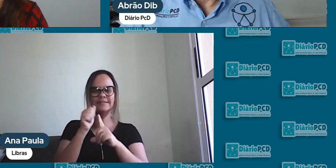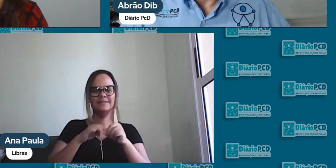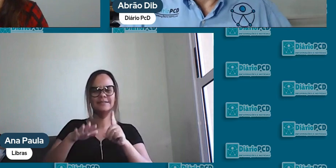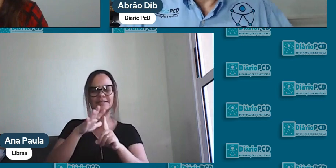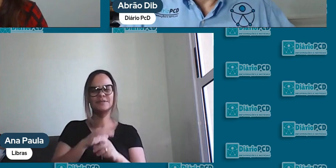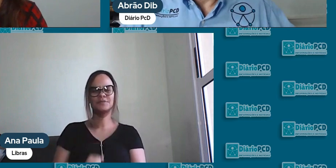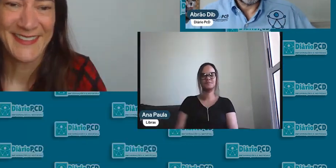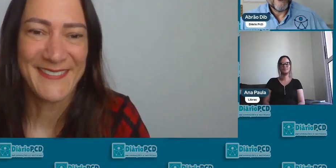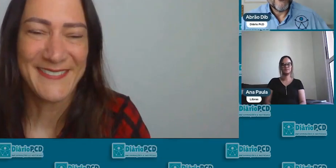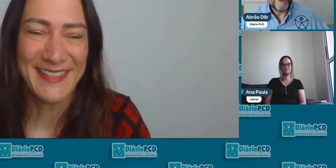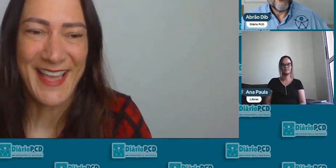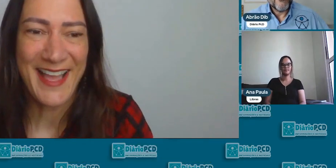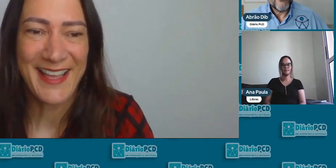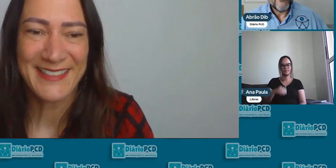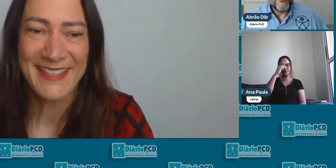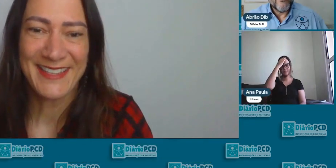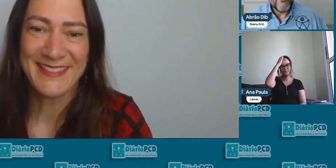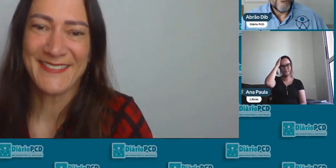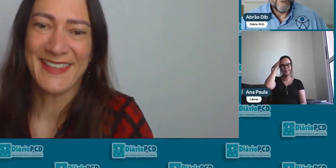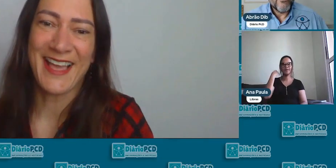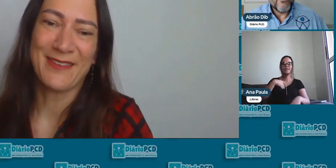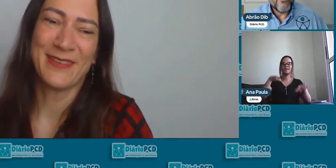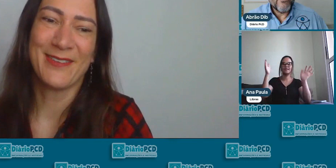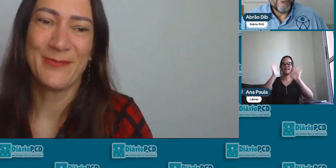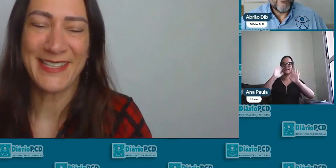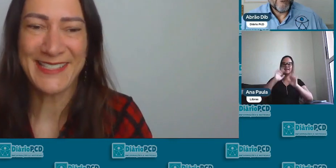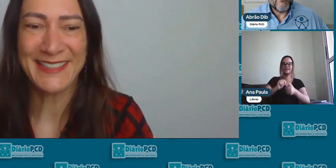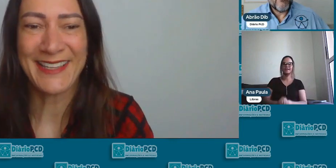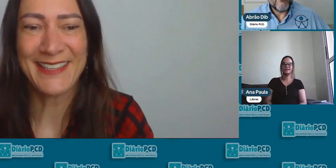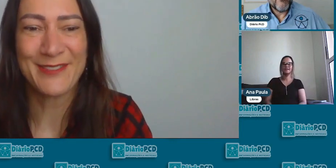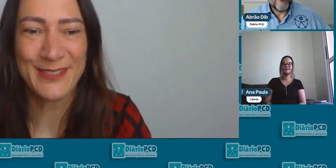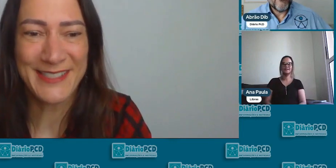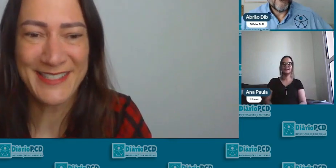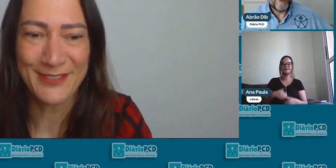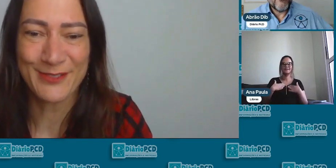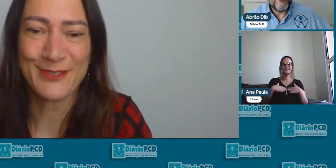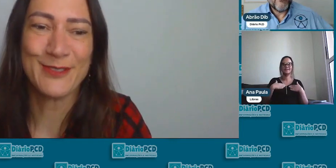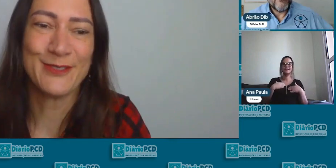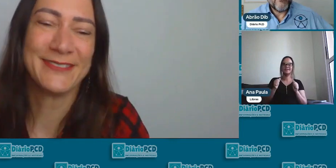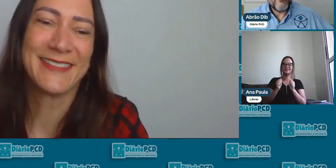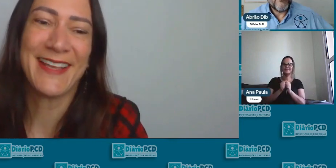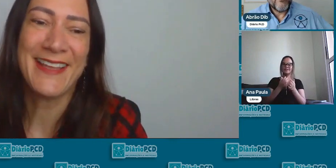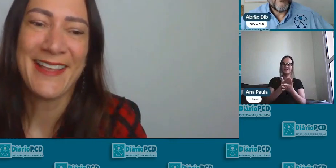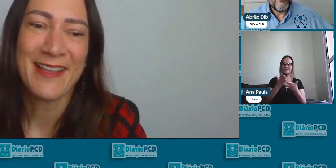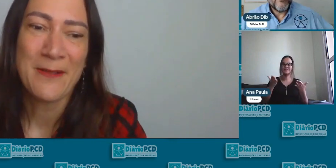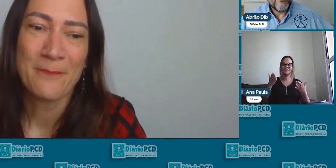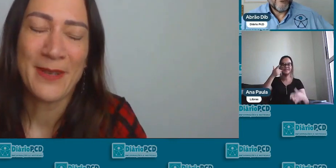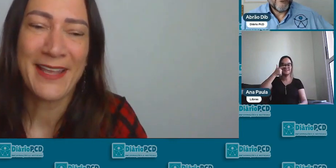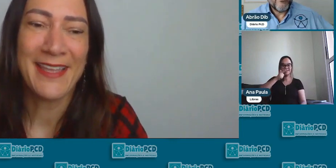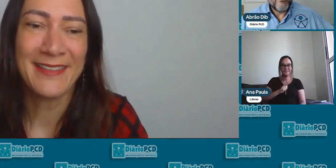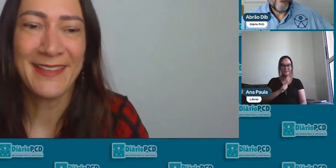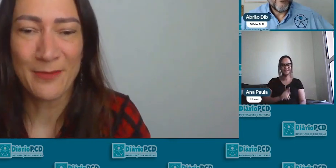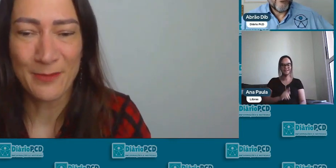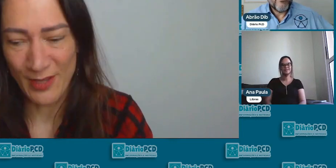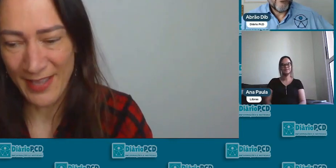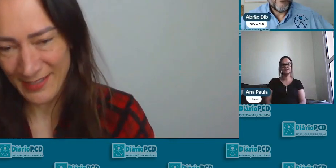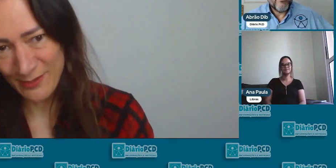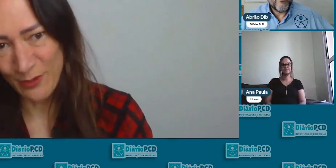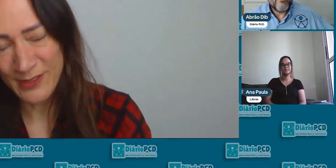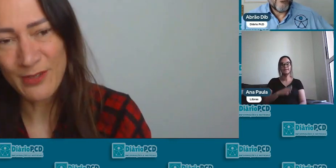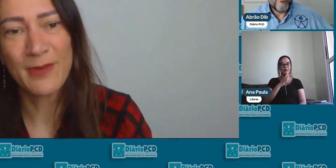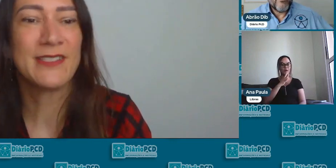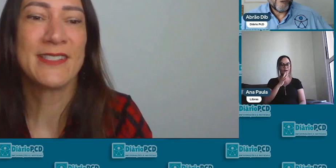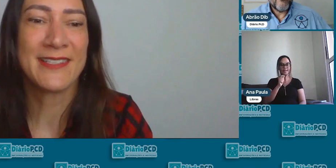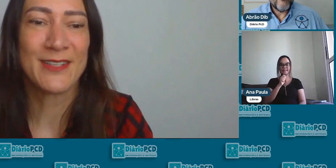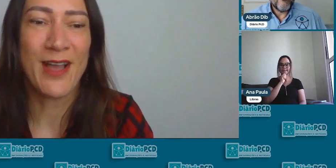doutora. Olá, gente. Olá, Abrão. Prazer estar aqui com você de novo, né? Para quem ainda não me conhece,